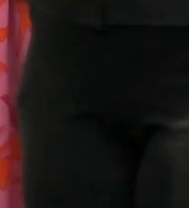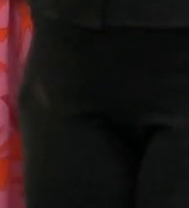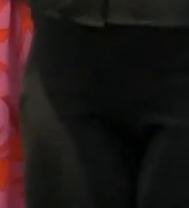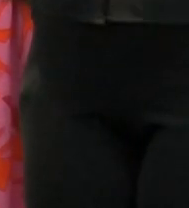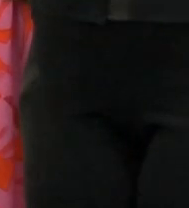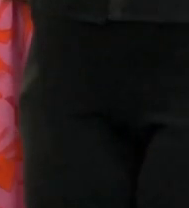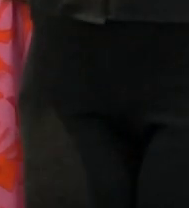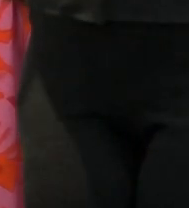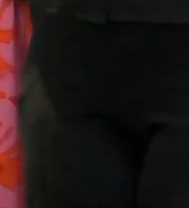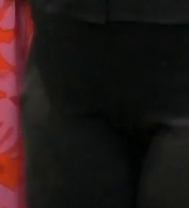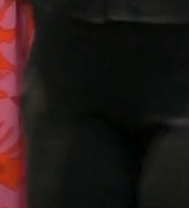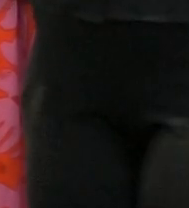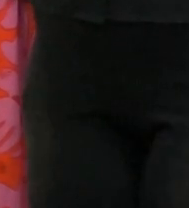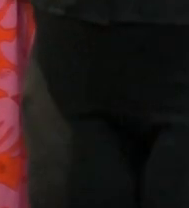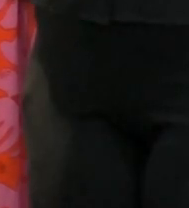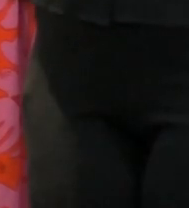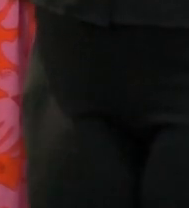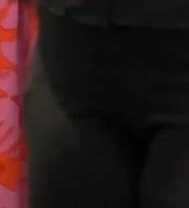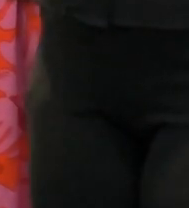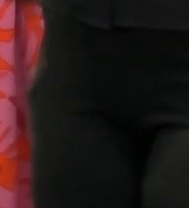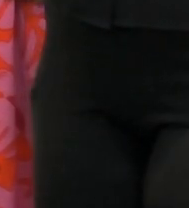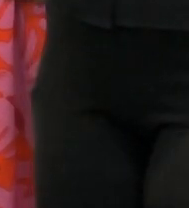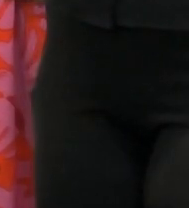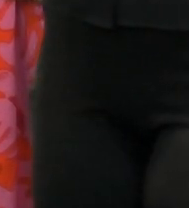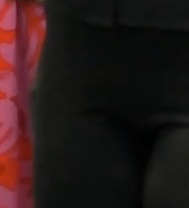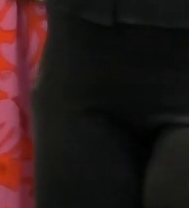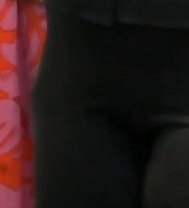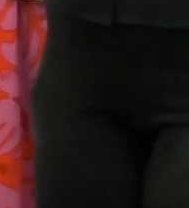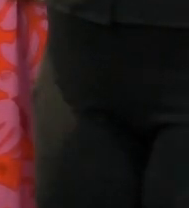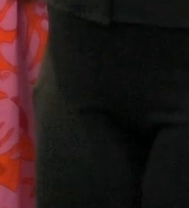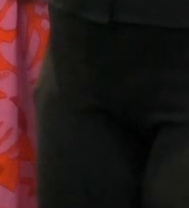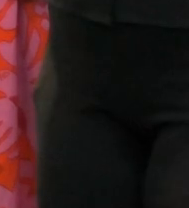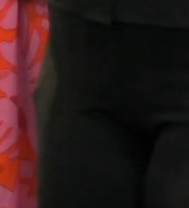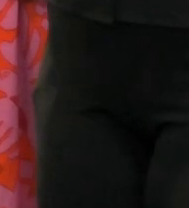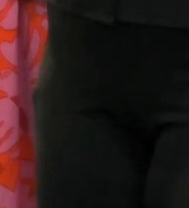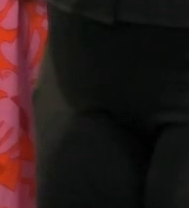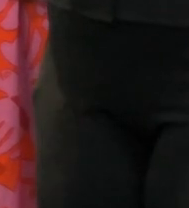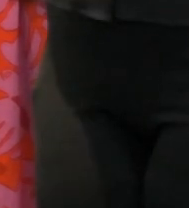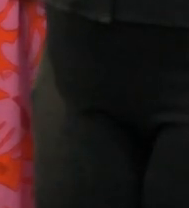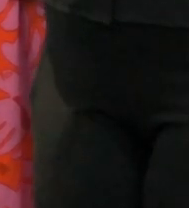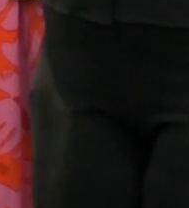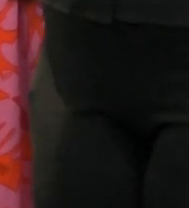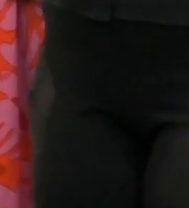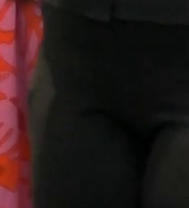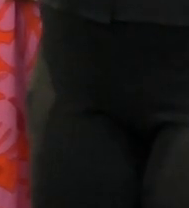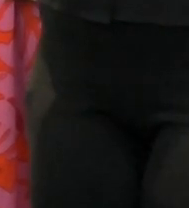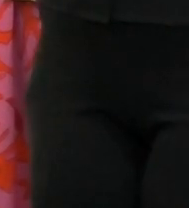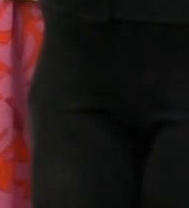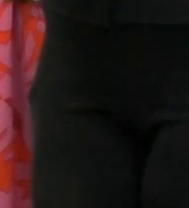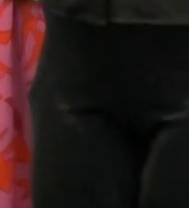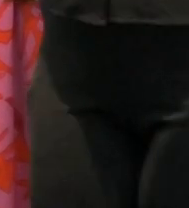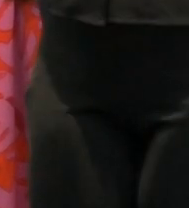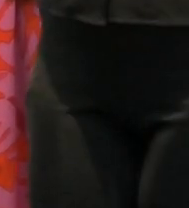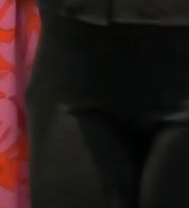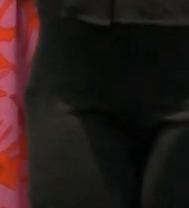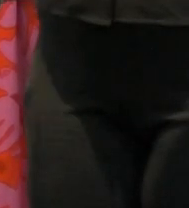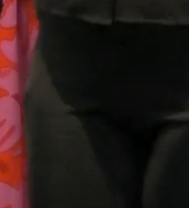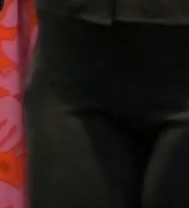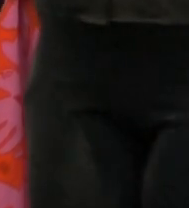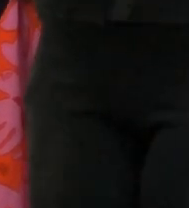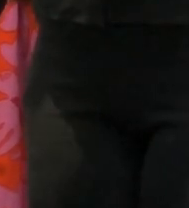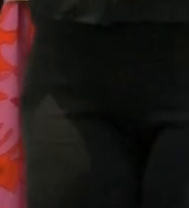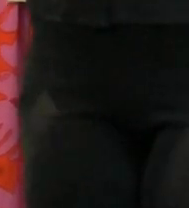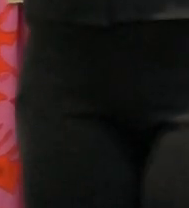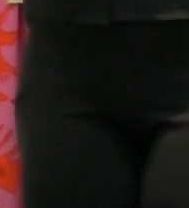tava no judiciário perguntar assim você é familiar dessa criança que tá aqui discutindo sobre esse assunto porque as pessoas estão acostumadas a lidar como como número